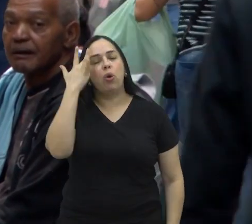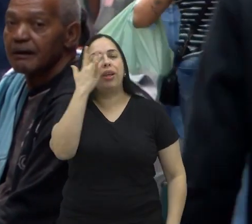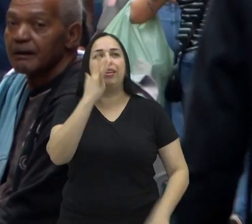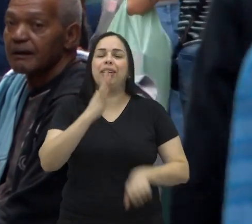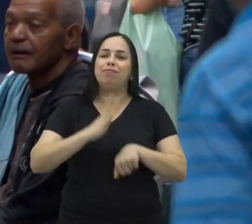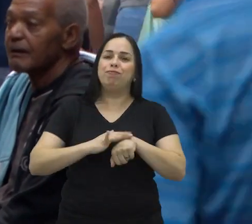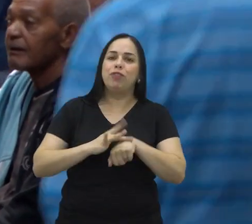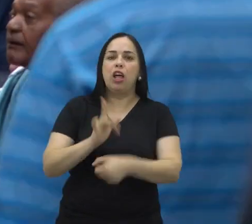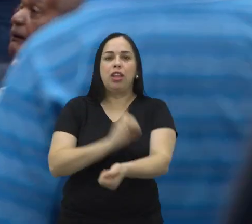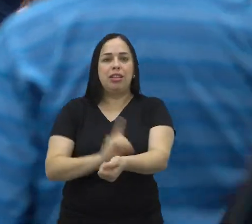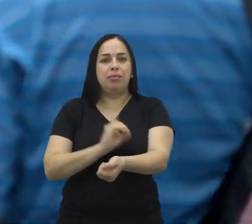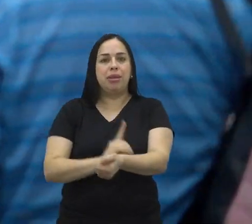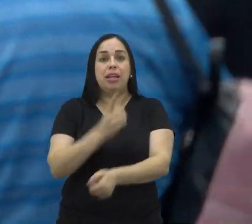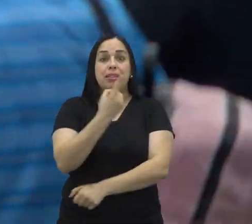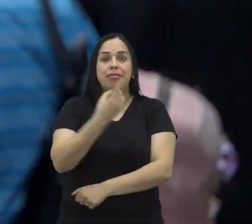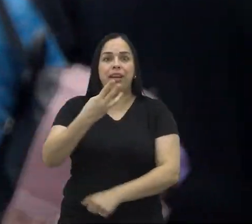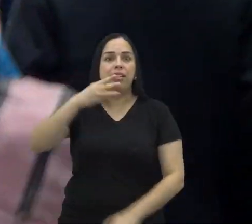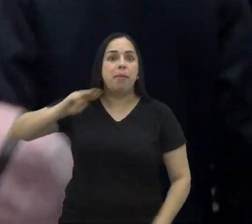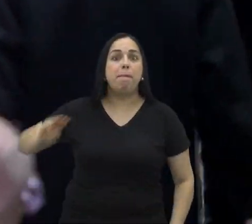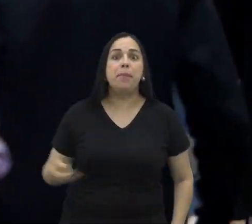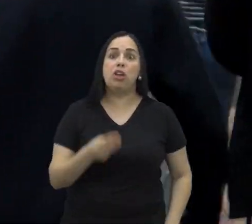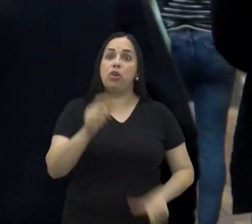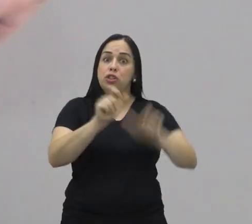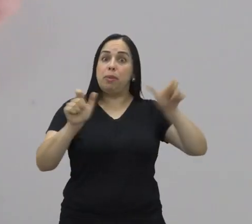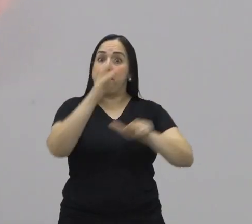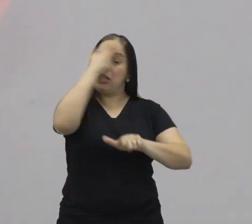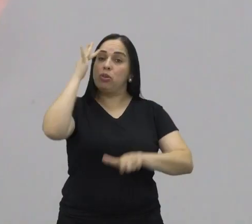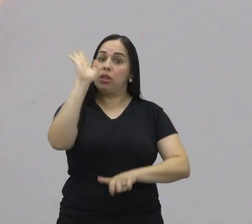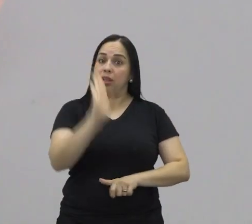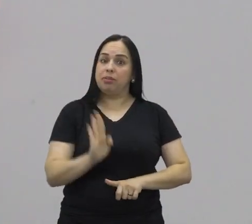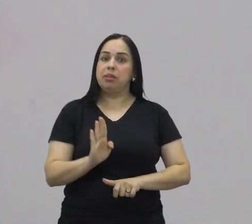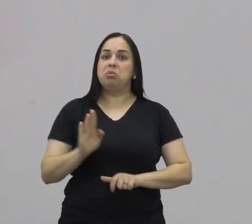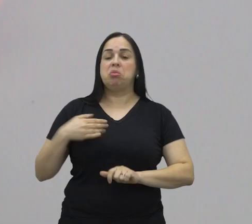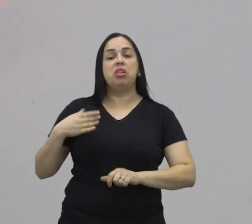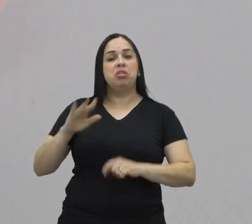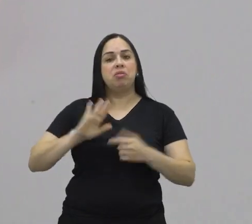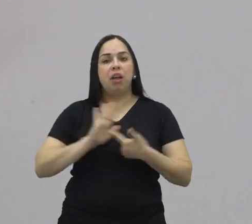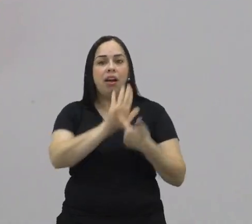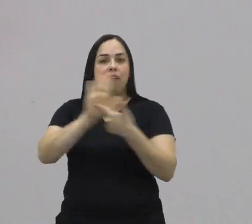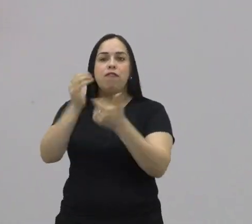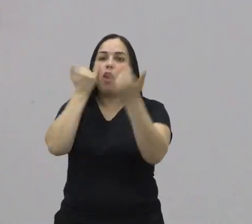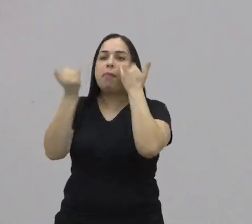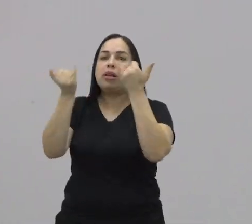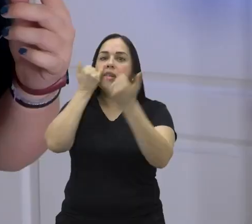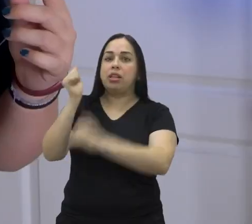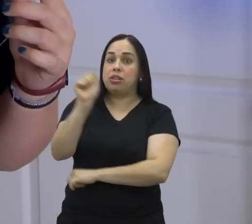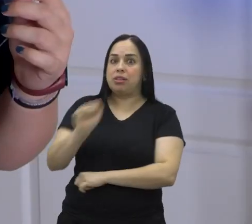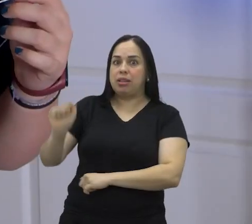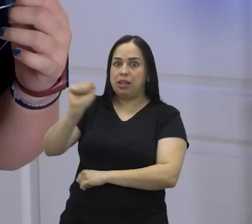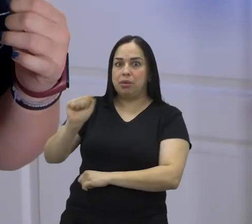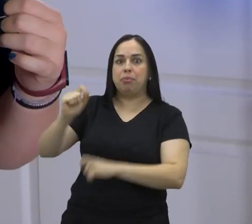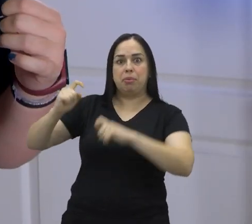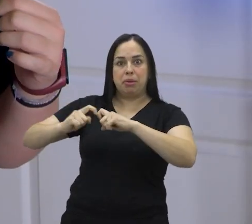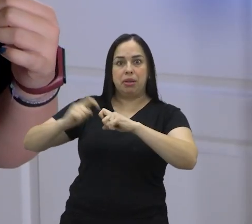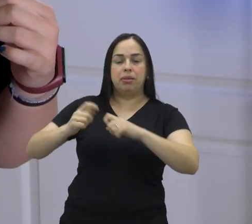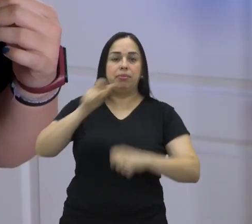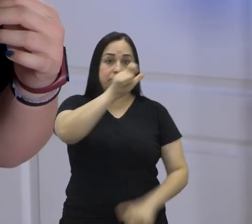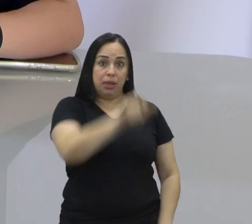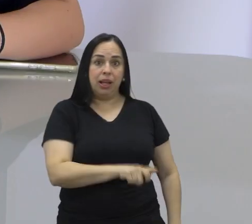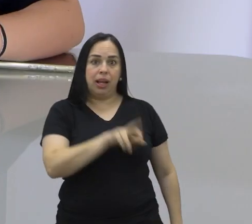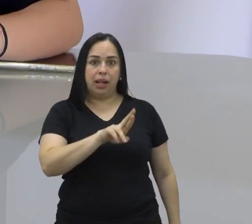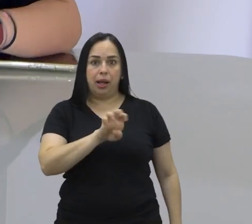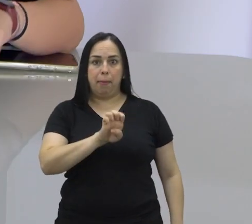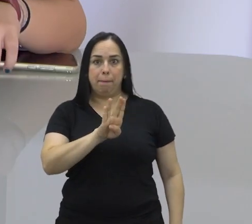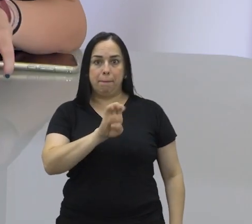diabetes é a realidade de mais de 13 milhões de brasileiros, de acordo com a Sociedade Brasileira de Diabetes. Uma dessas pessoas é